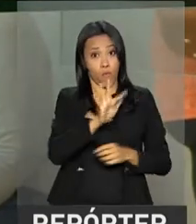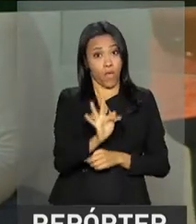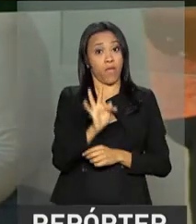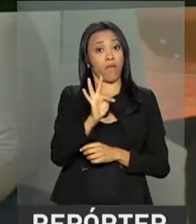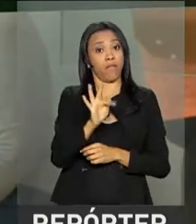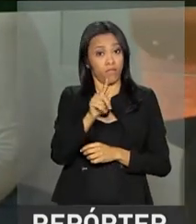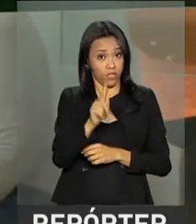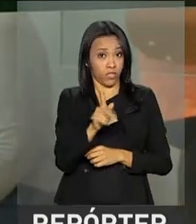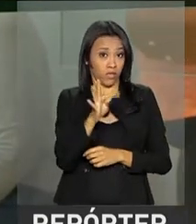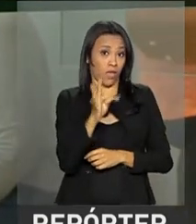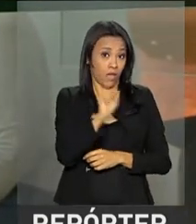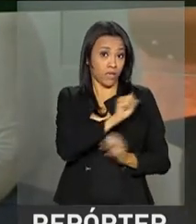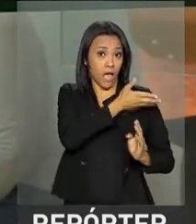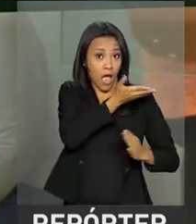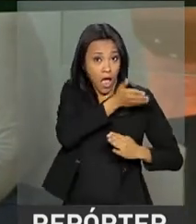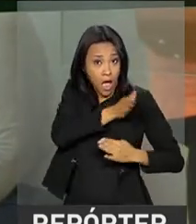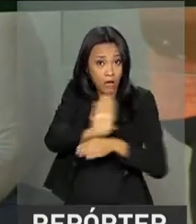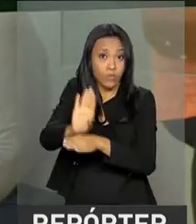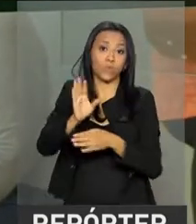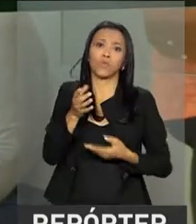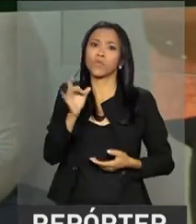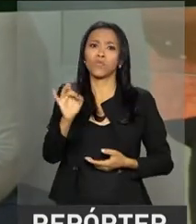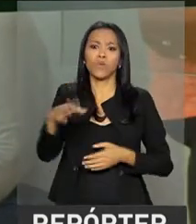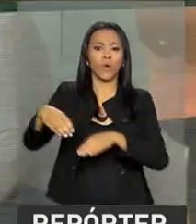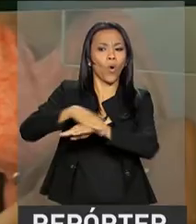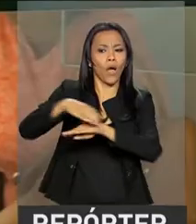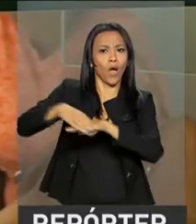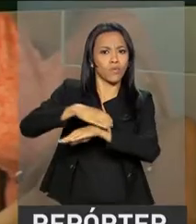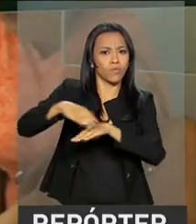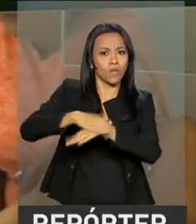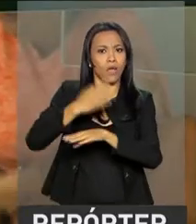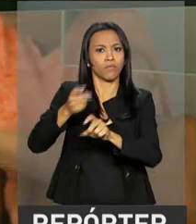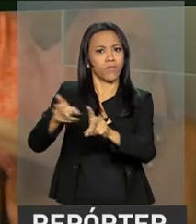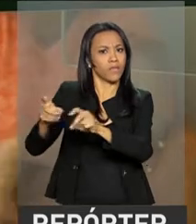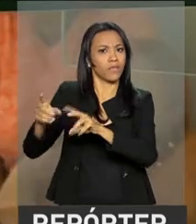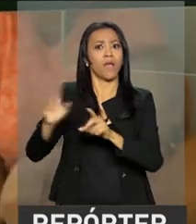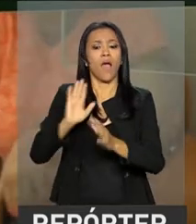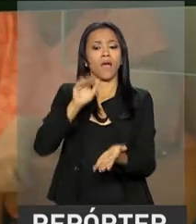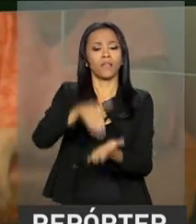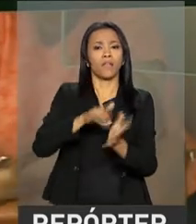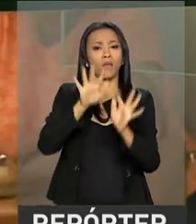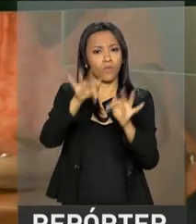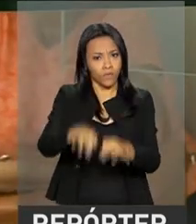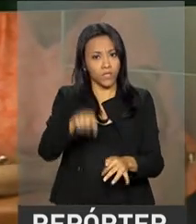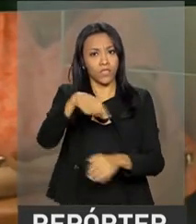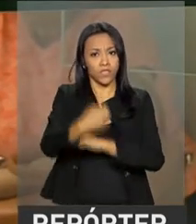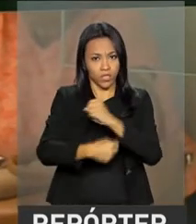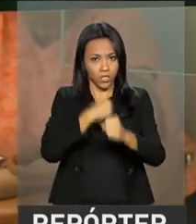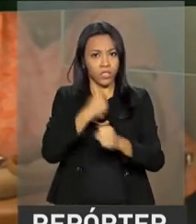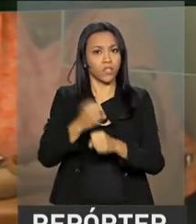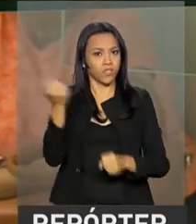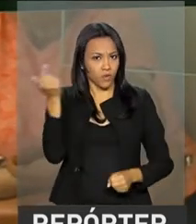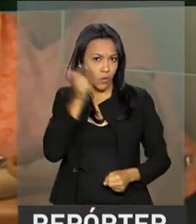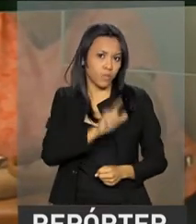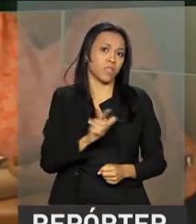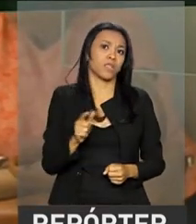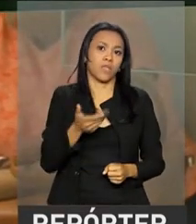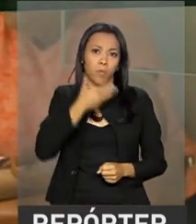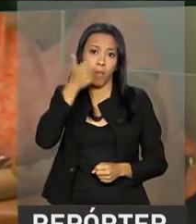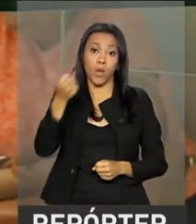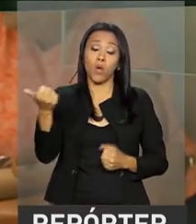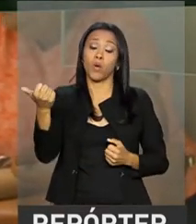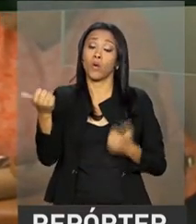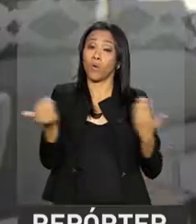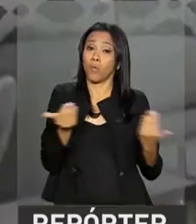ajudou o comércio. Não foi só para a área de calçados, não. Até o final desse ano a gente consegue fechar aí com um crescimento melhor do que o